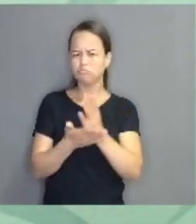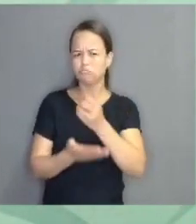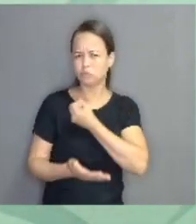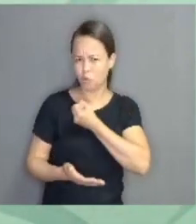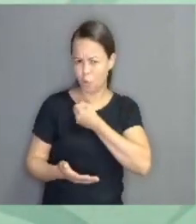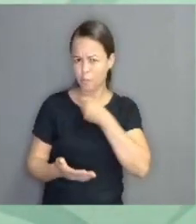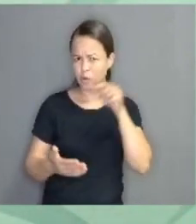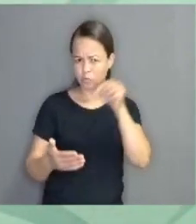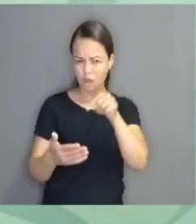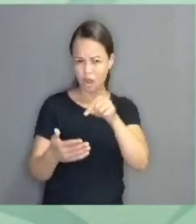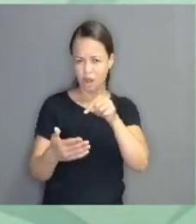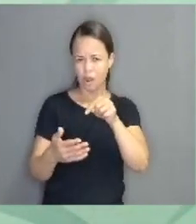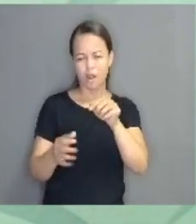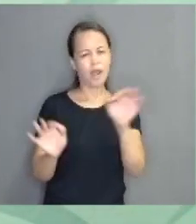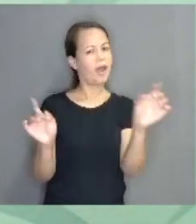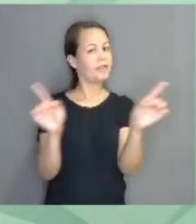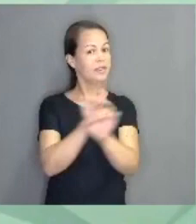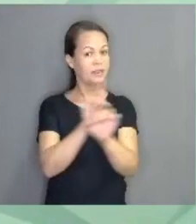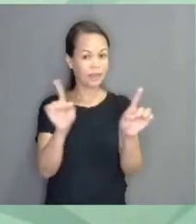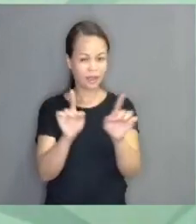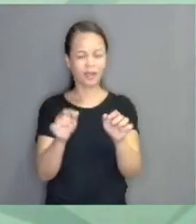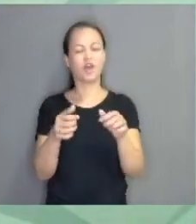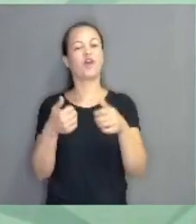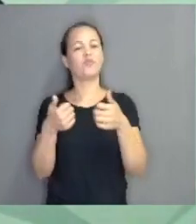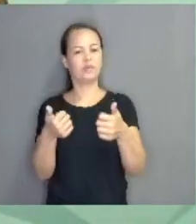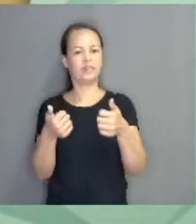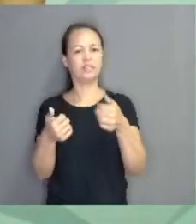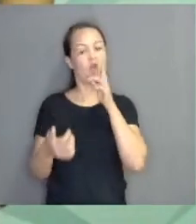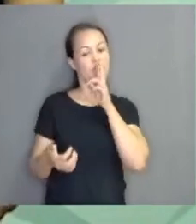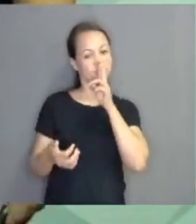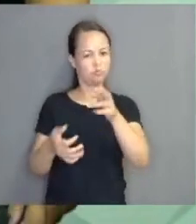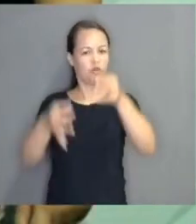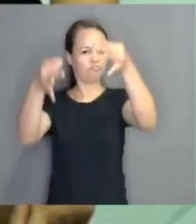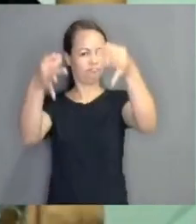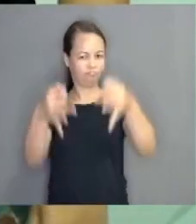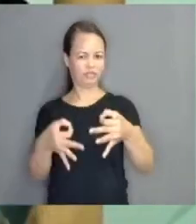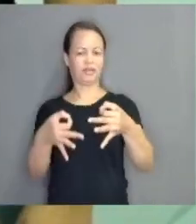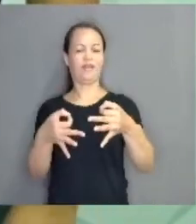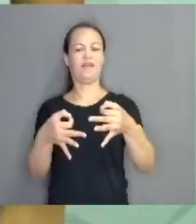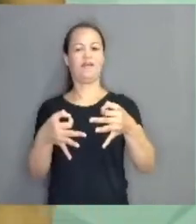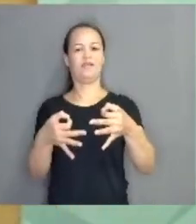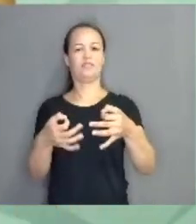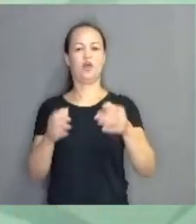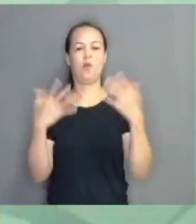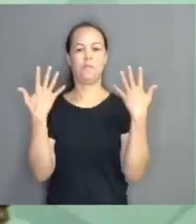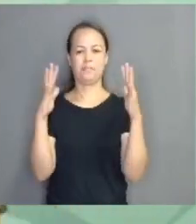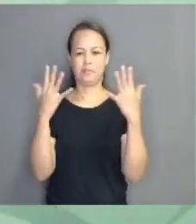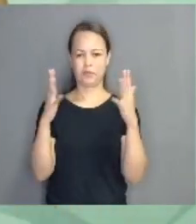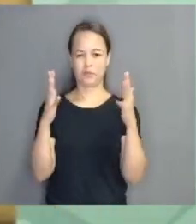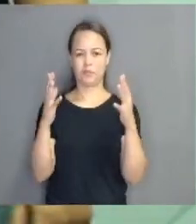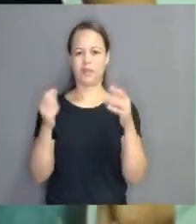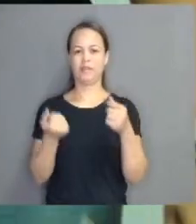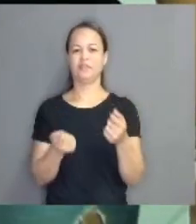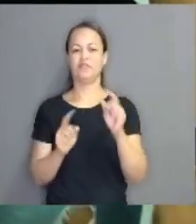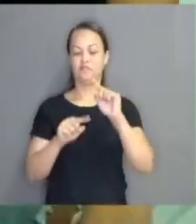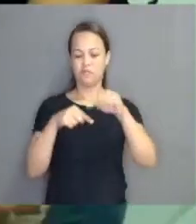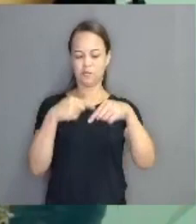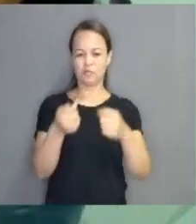só tenho letras. Então, a nossa resposta é essa plaquinha. Muito bem, pessoal. Vamos para o próximo